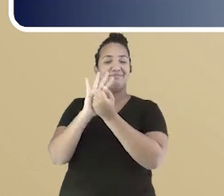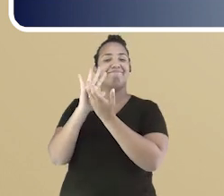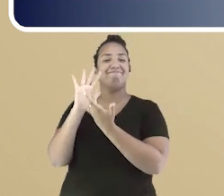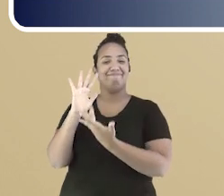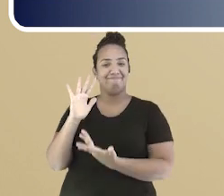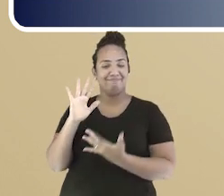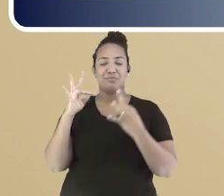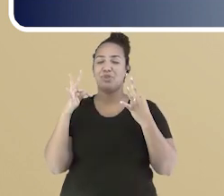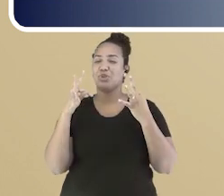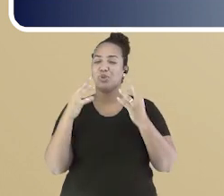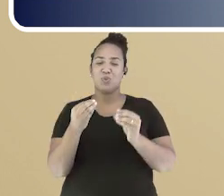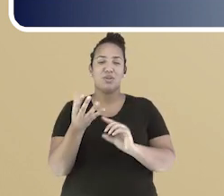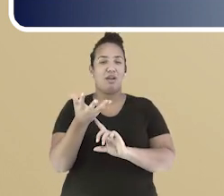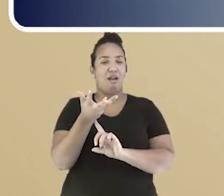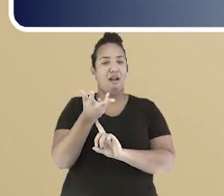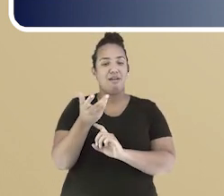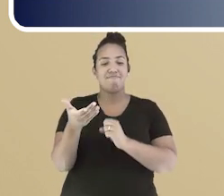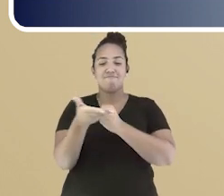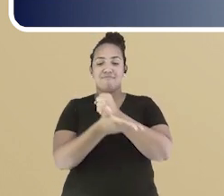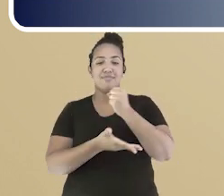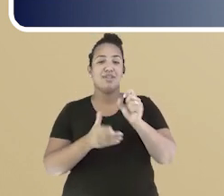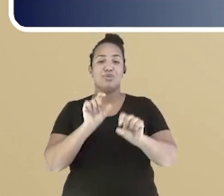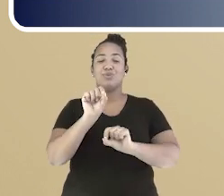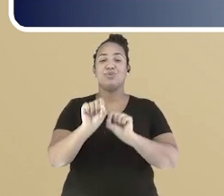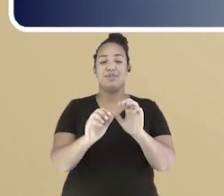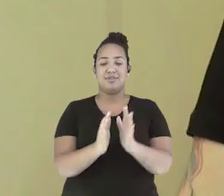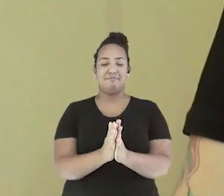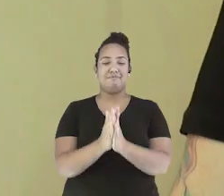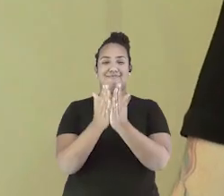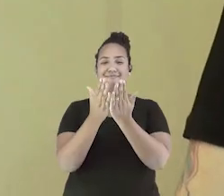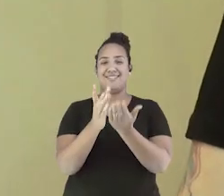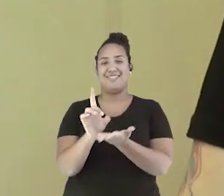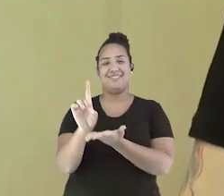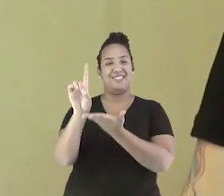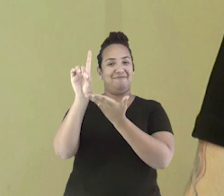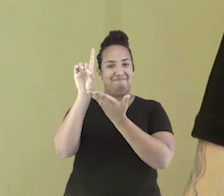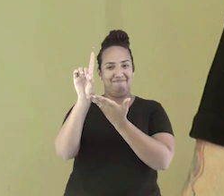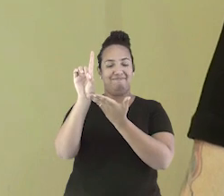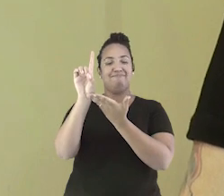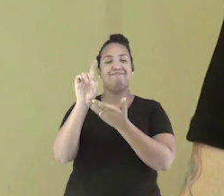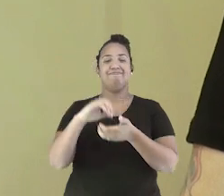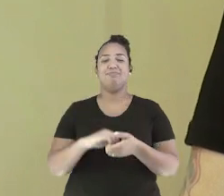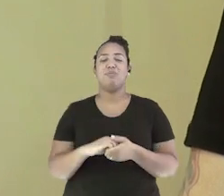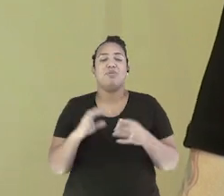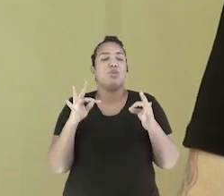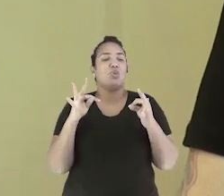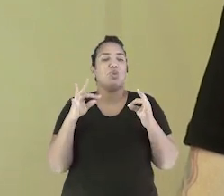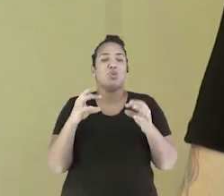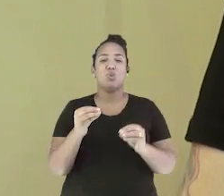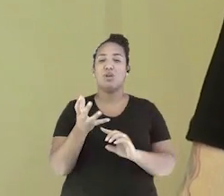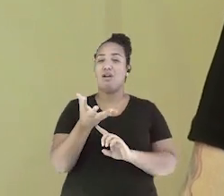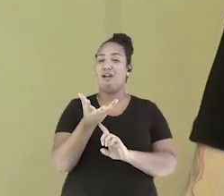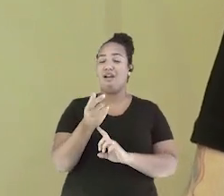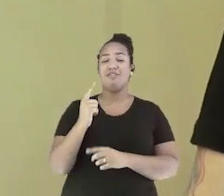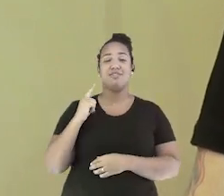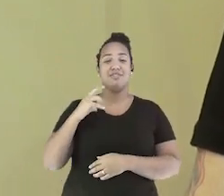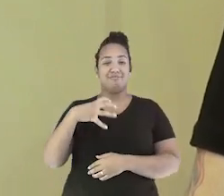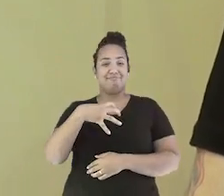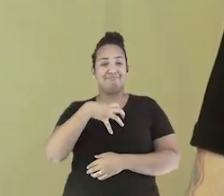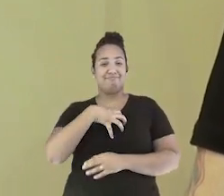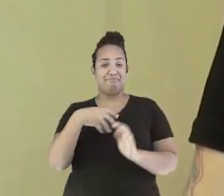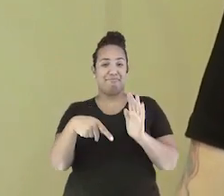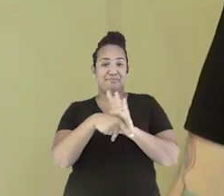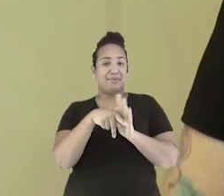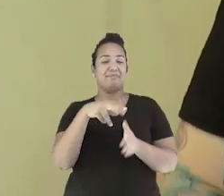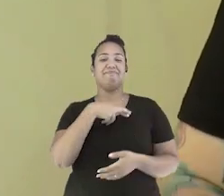esculturas e demais formas de arte eram baseadas em passagens da Bíblia. Ou seja, todas as expressões artísticas tinham sentido